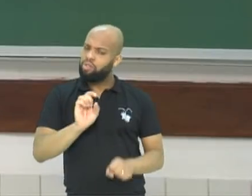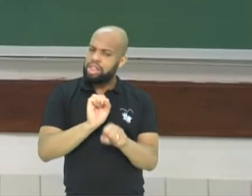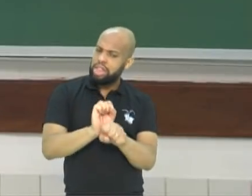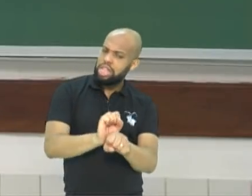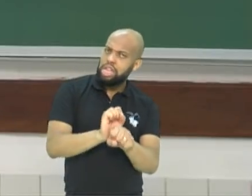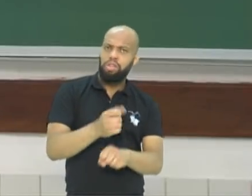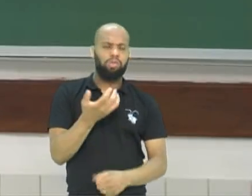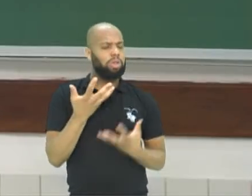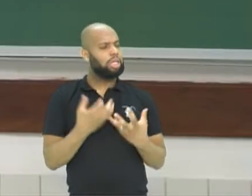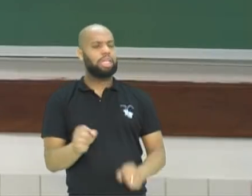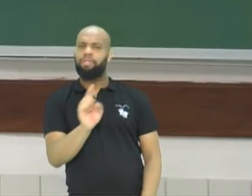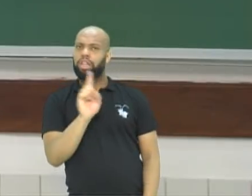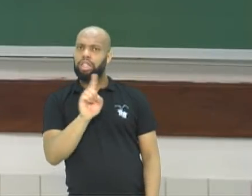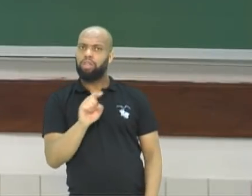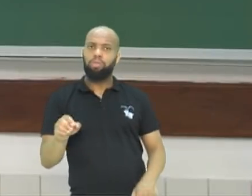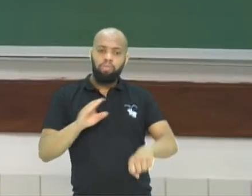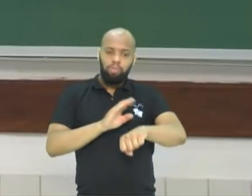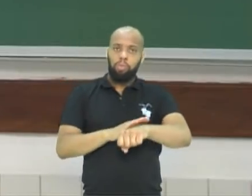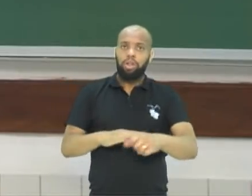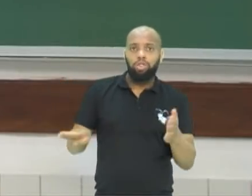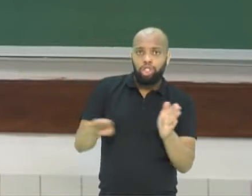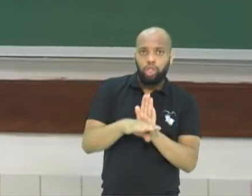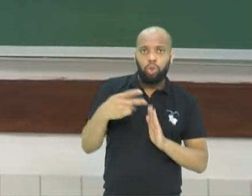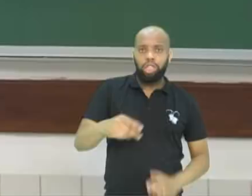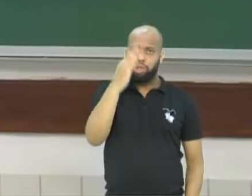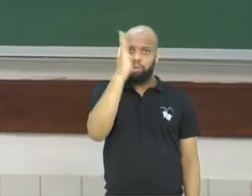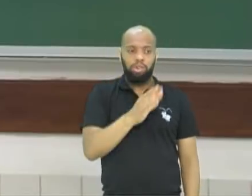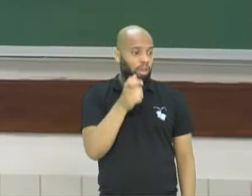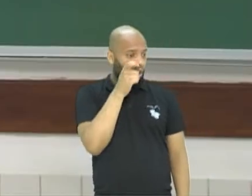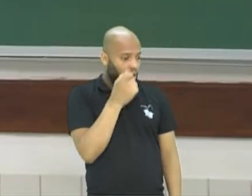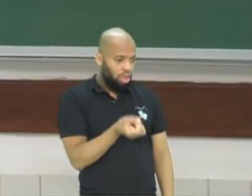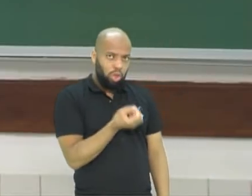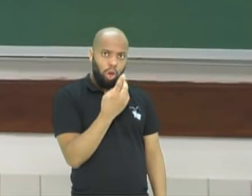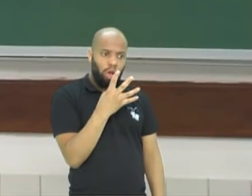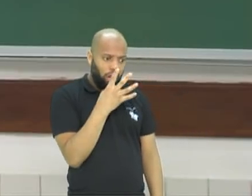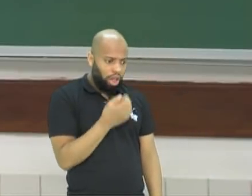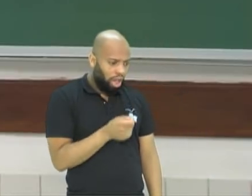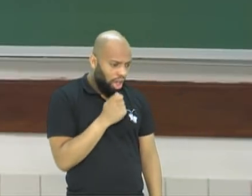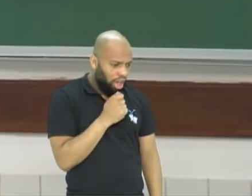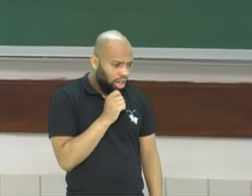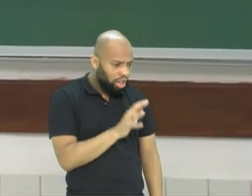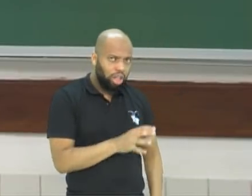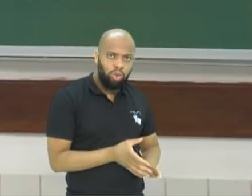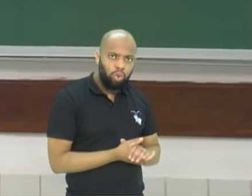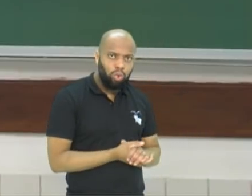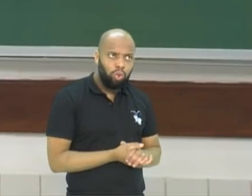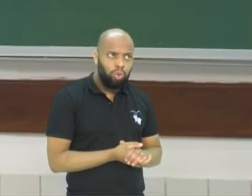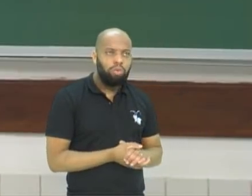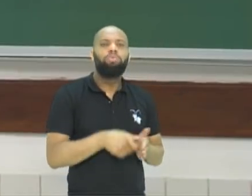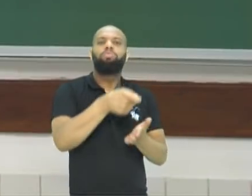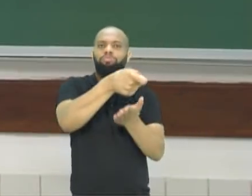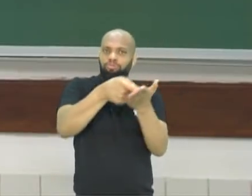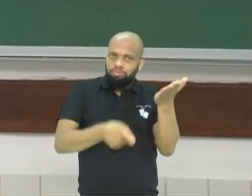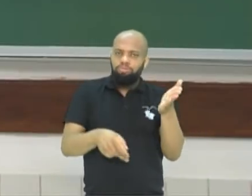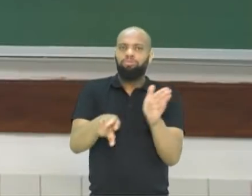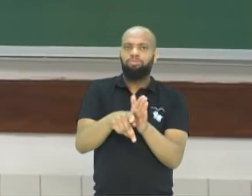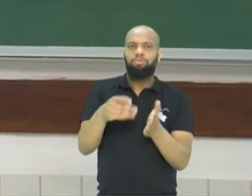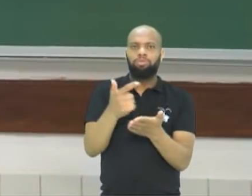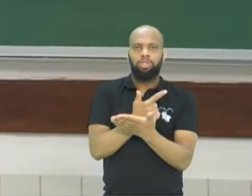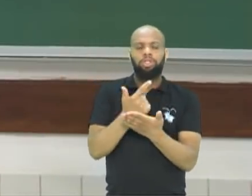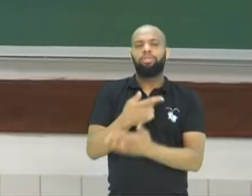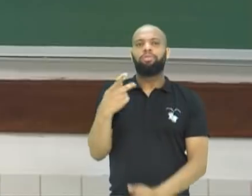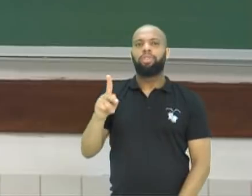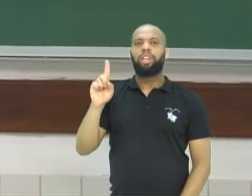não aceitava nada disso. Quando ele chegou no Brasil, ele assistiu como os escravos eram tratados. Ele ficou tão impressionado que ele relatou isso no seu livro. Então, um